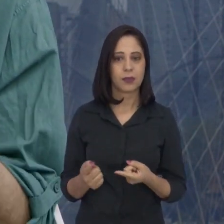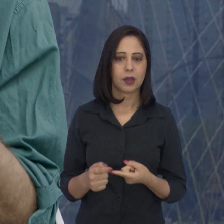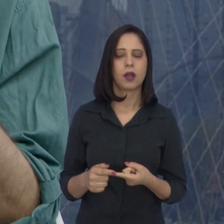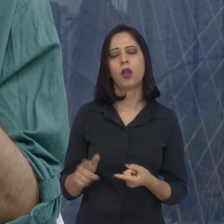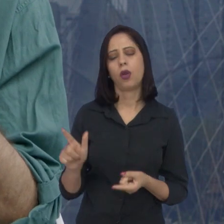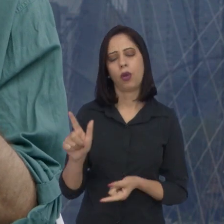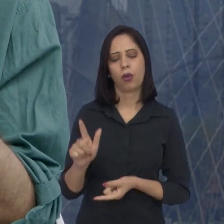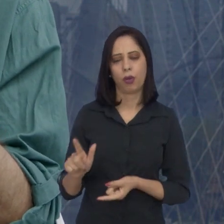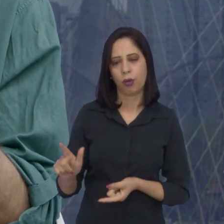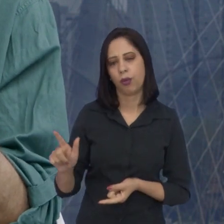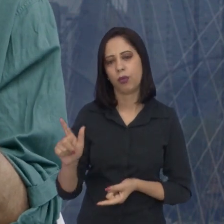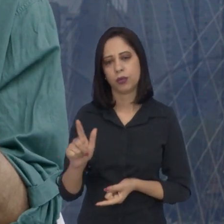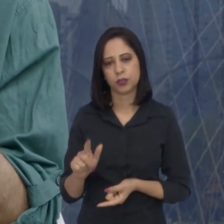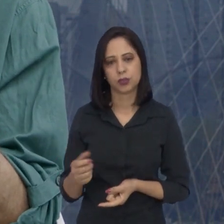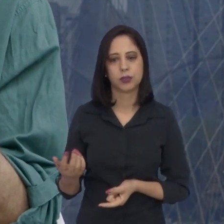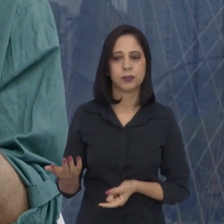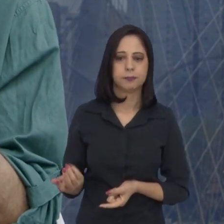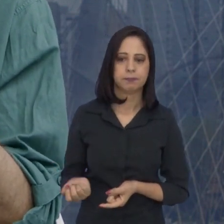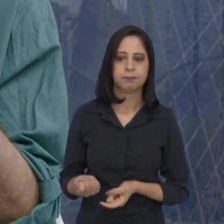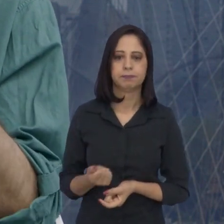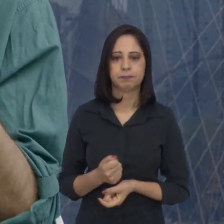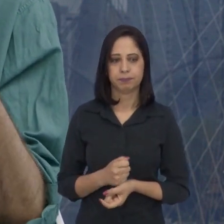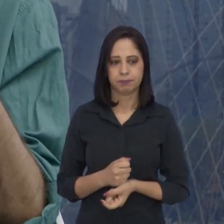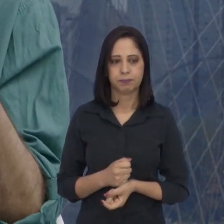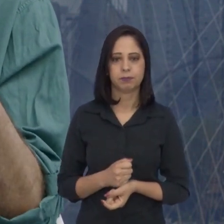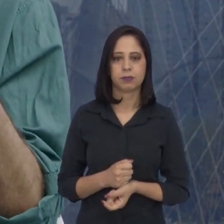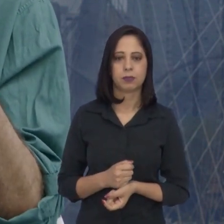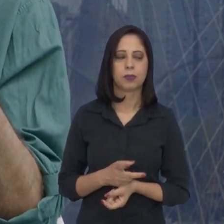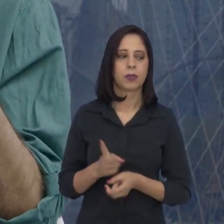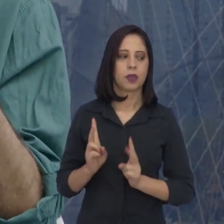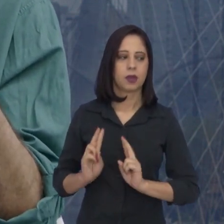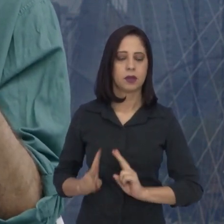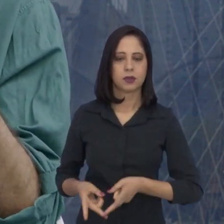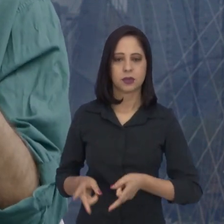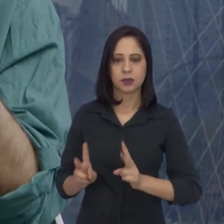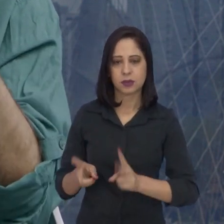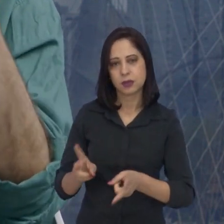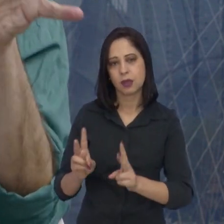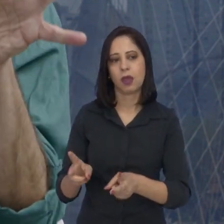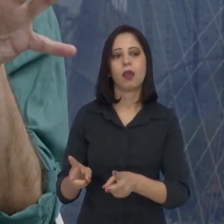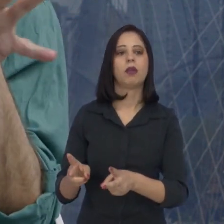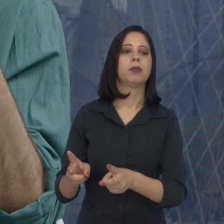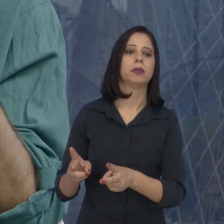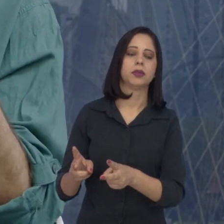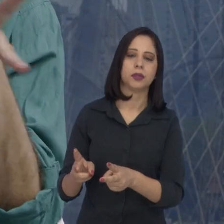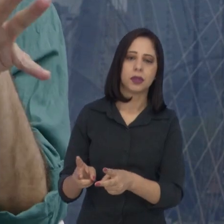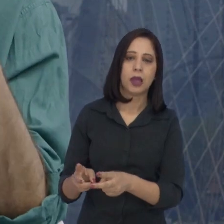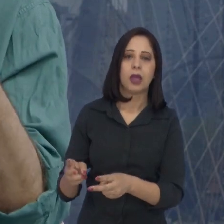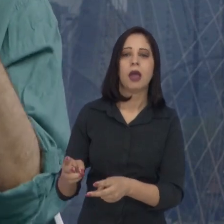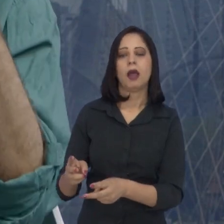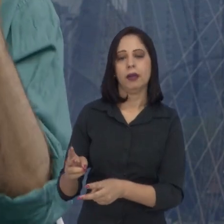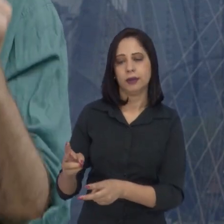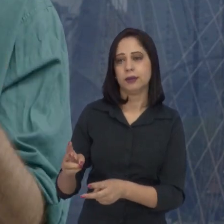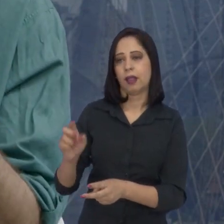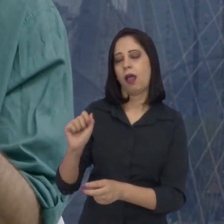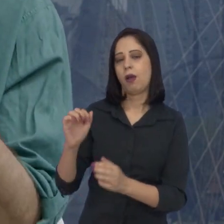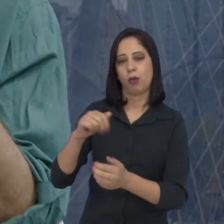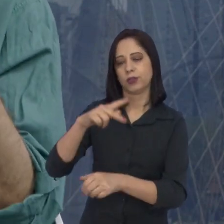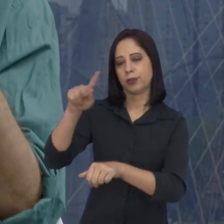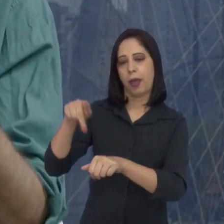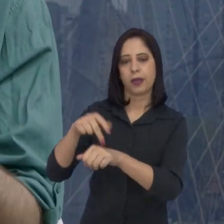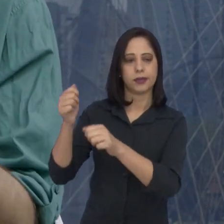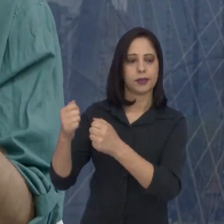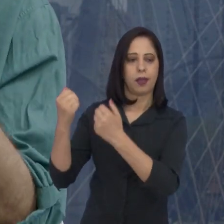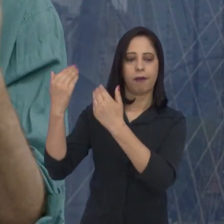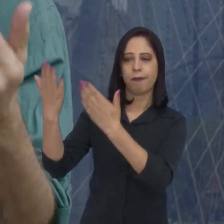Claro que a interferência, digamos assim, de ordem macroeconômica mundial, né, que